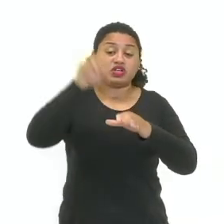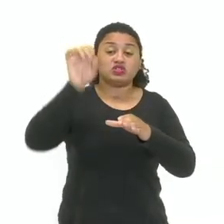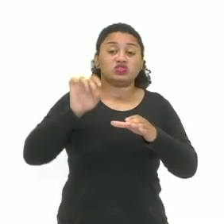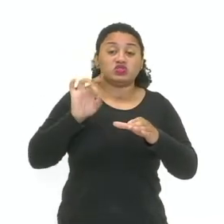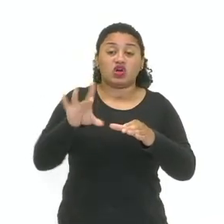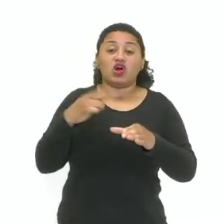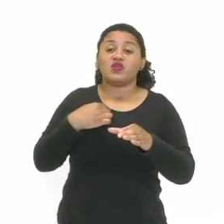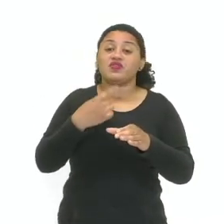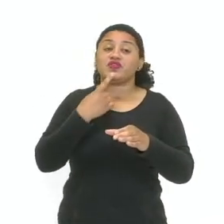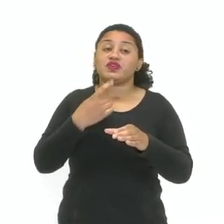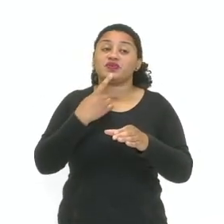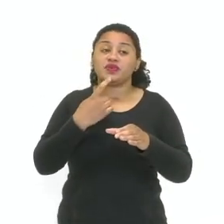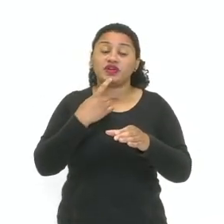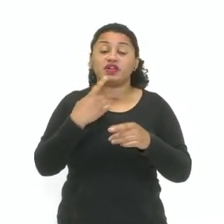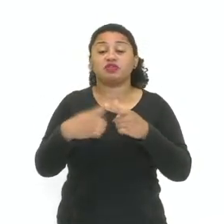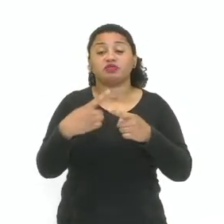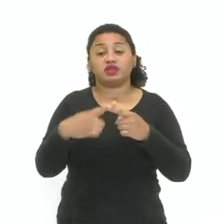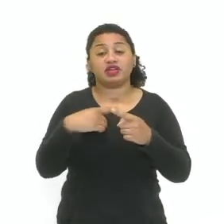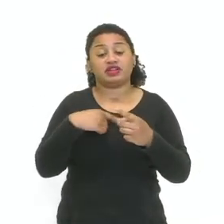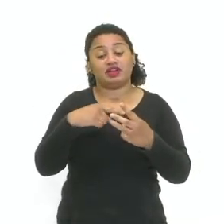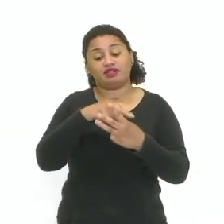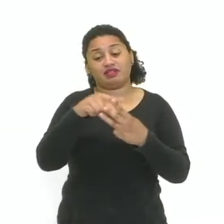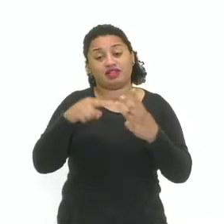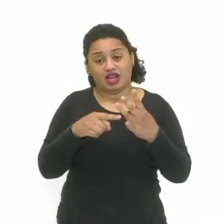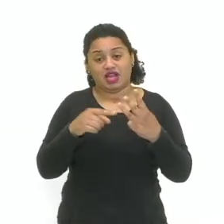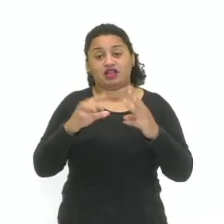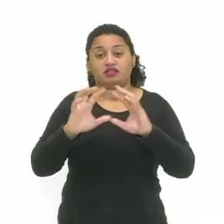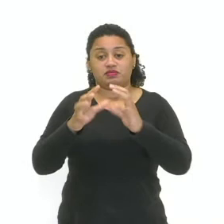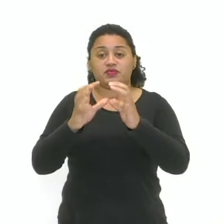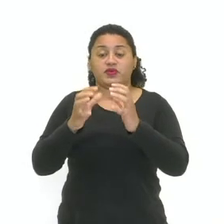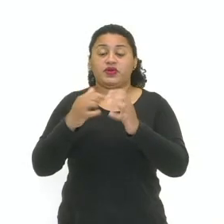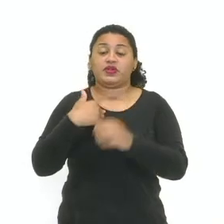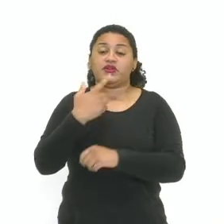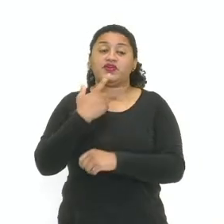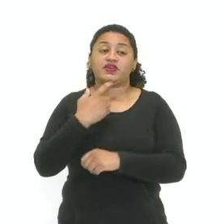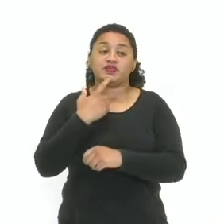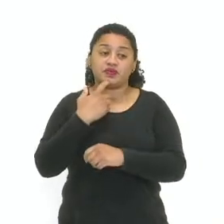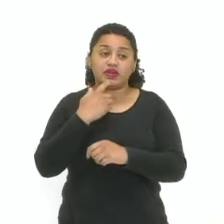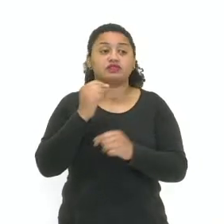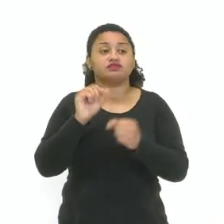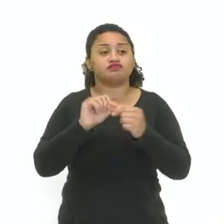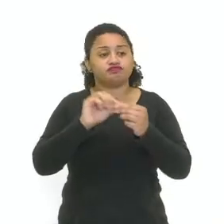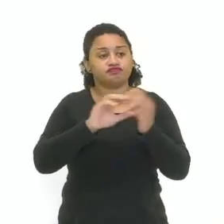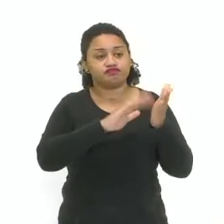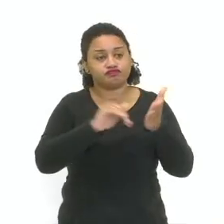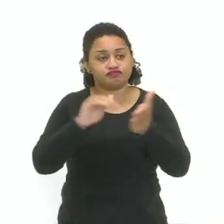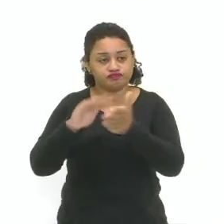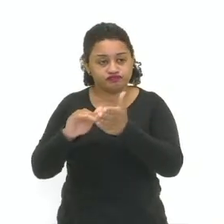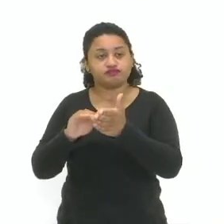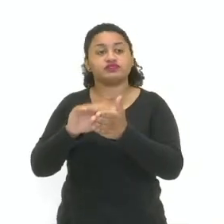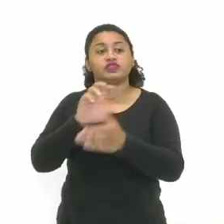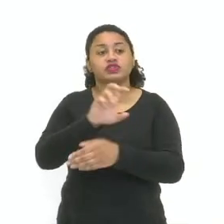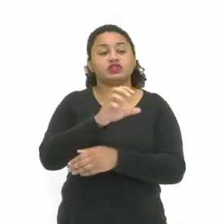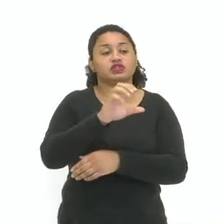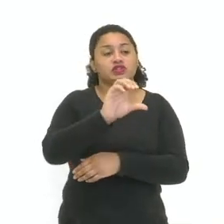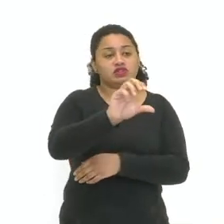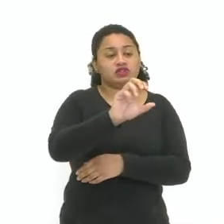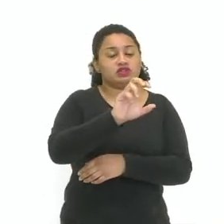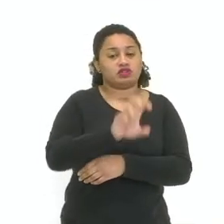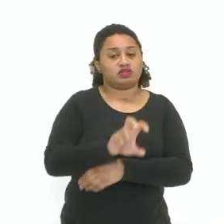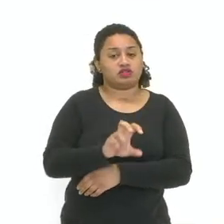elas são 3, ó, 3 bolas vermelhas. Então, fazendo essa diferença aqui, 56 do